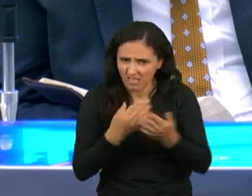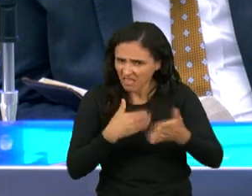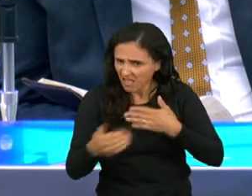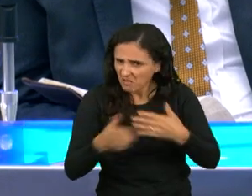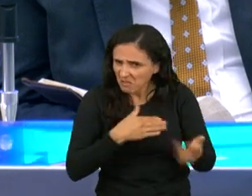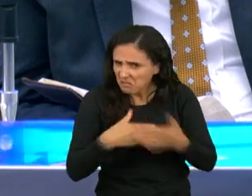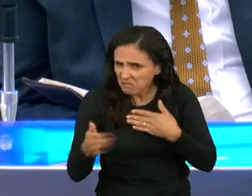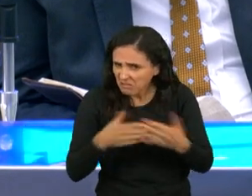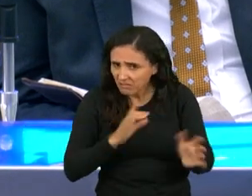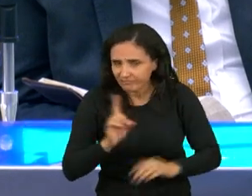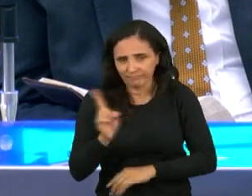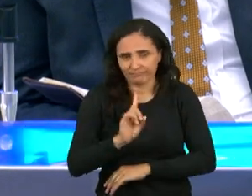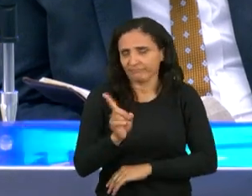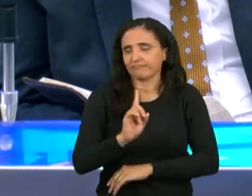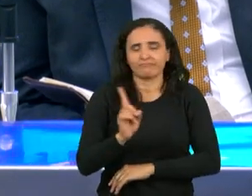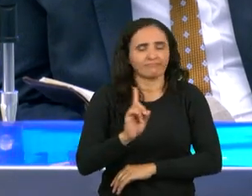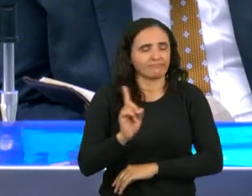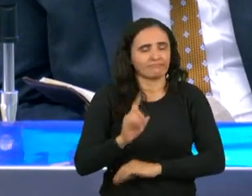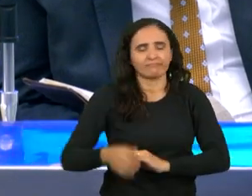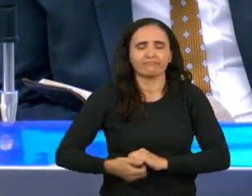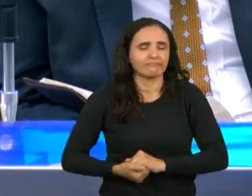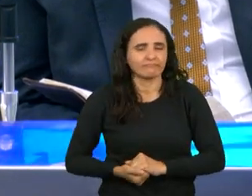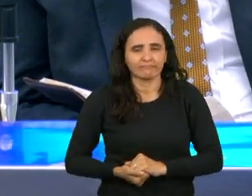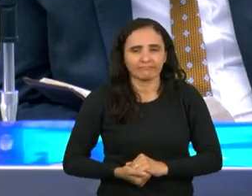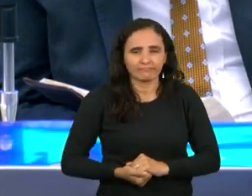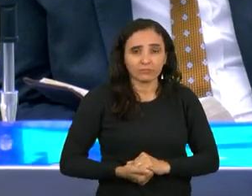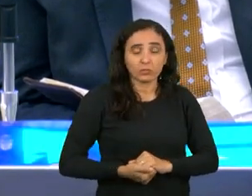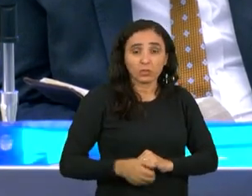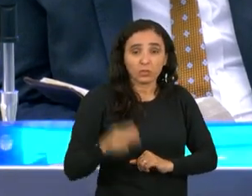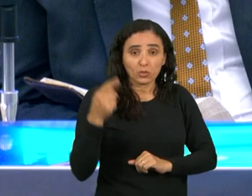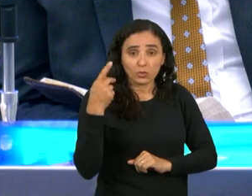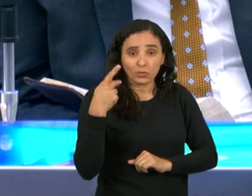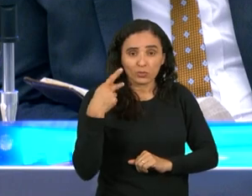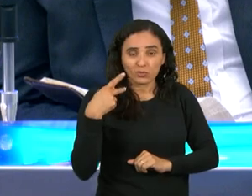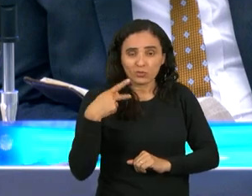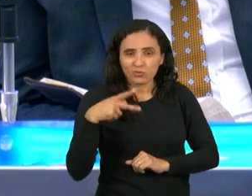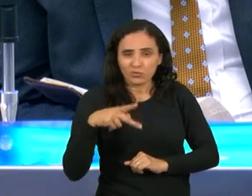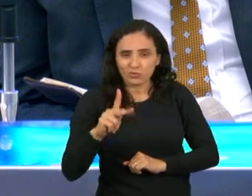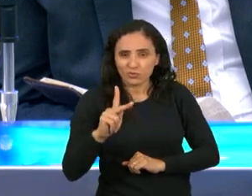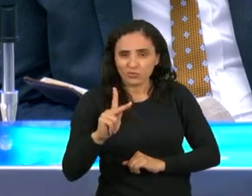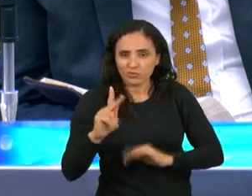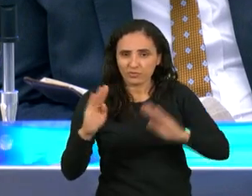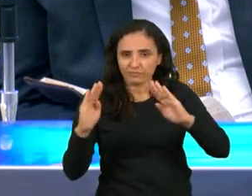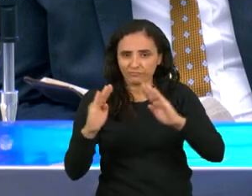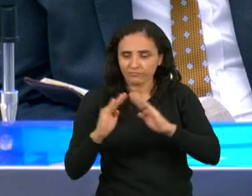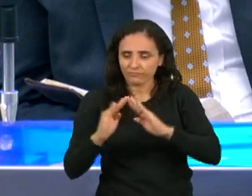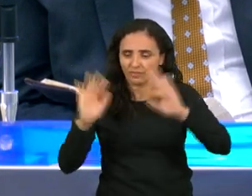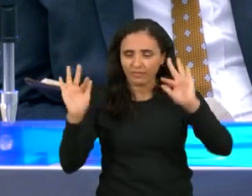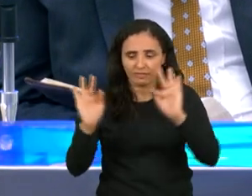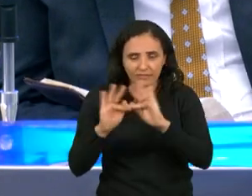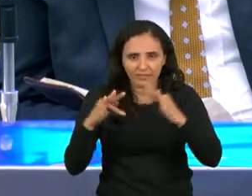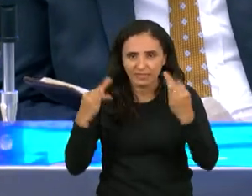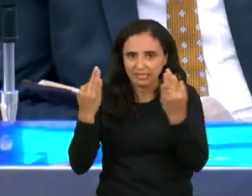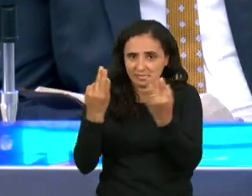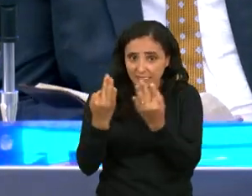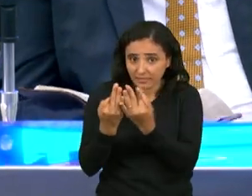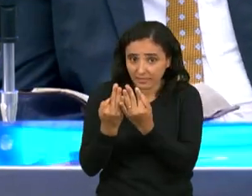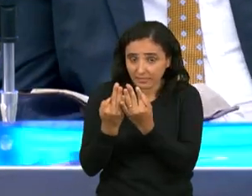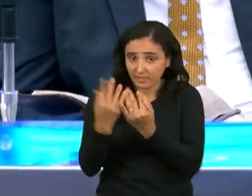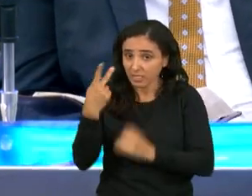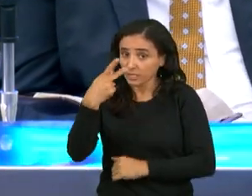ela não pode viver dentro não é do sistema levado pela